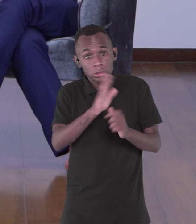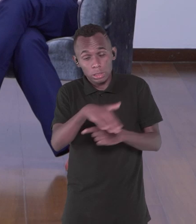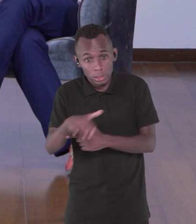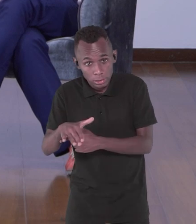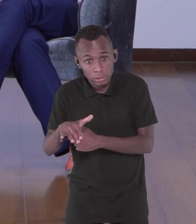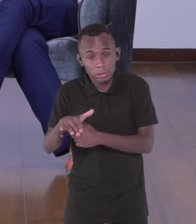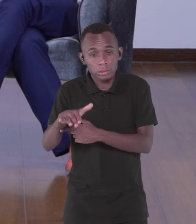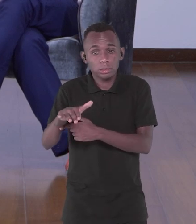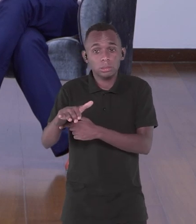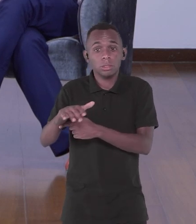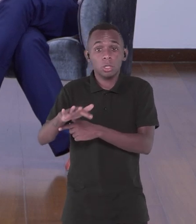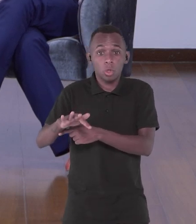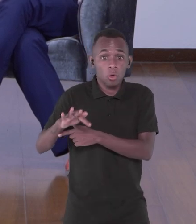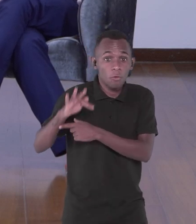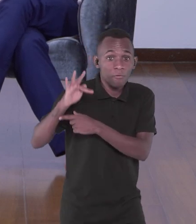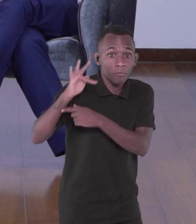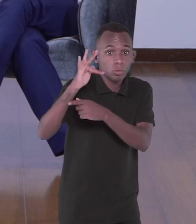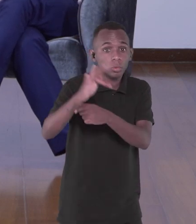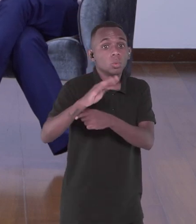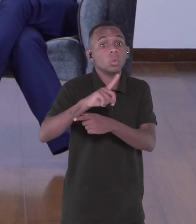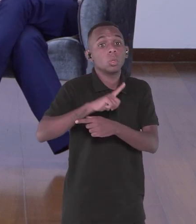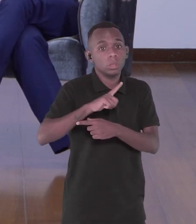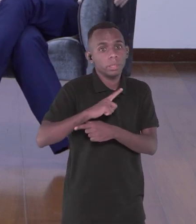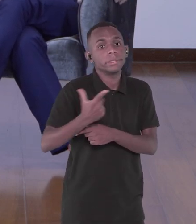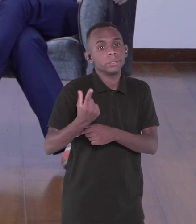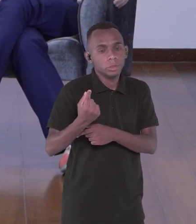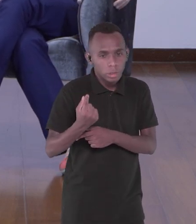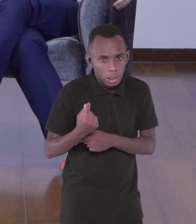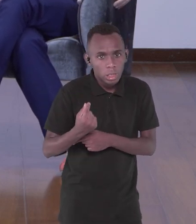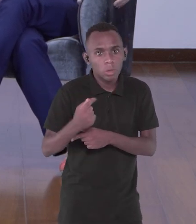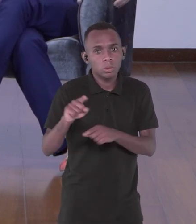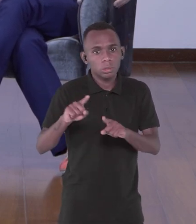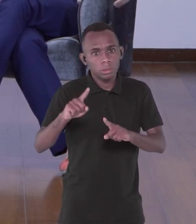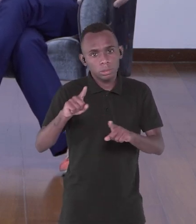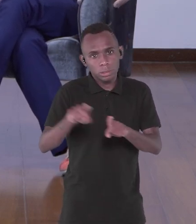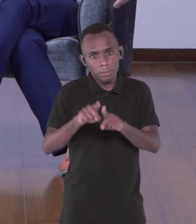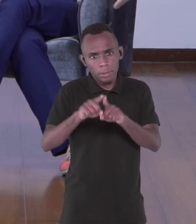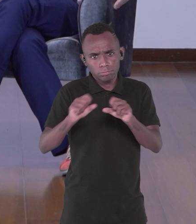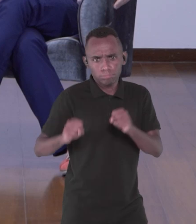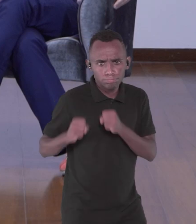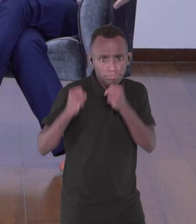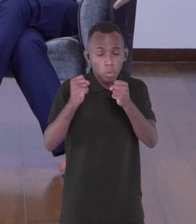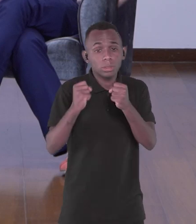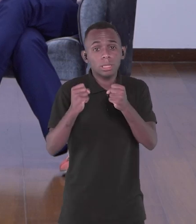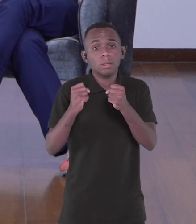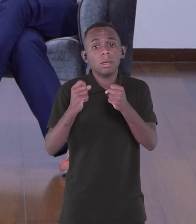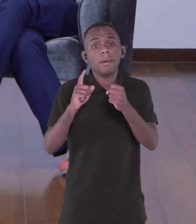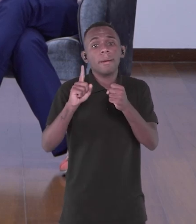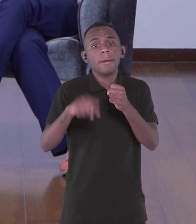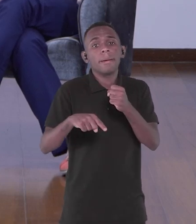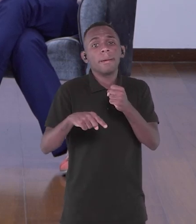que vão ser aquelas que vão ter poder e dinheiro em algum momento,